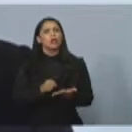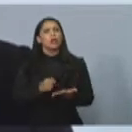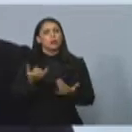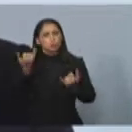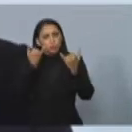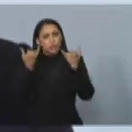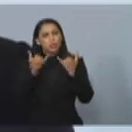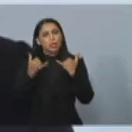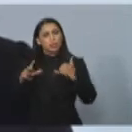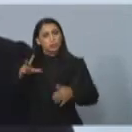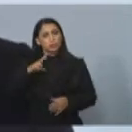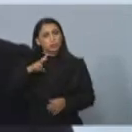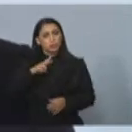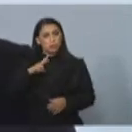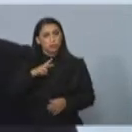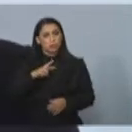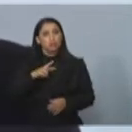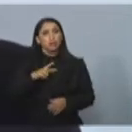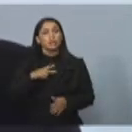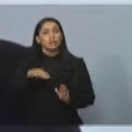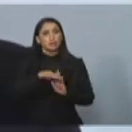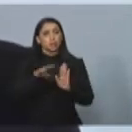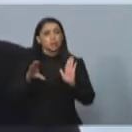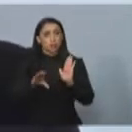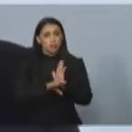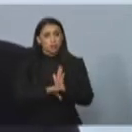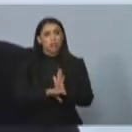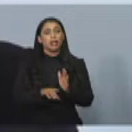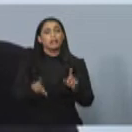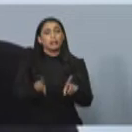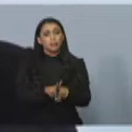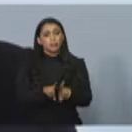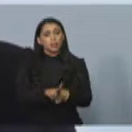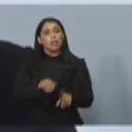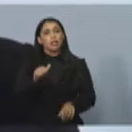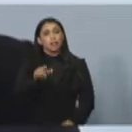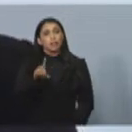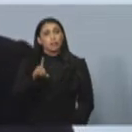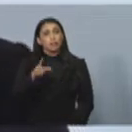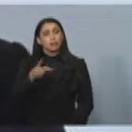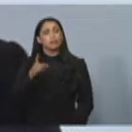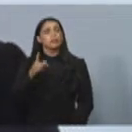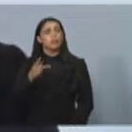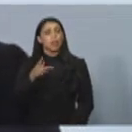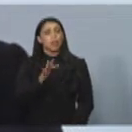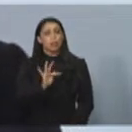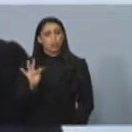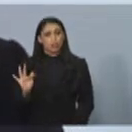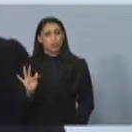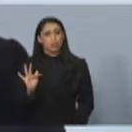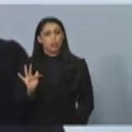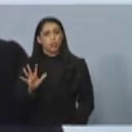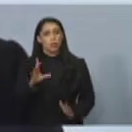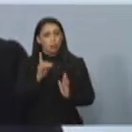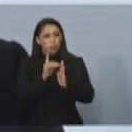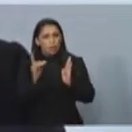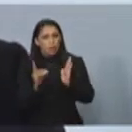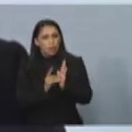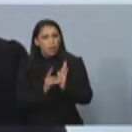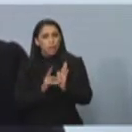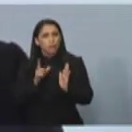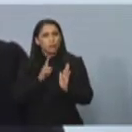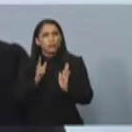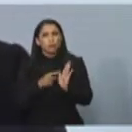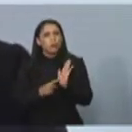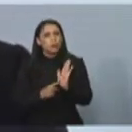DI 6387, quanto na medida cautelar da DPF 6995. O decreto amplia demasiadamente as